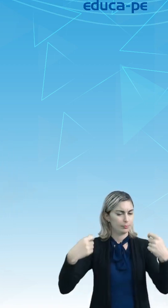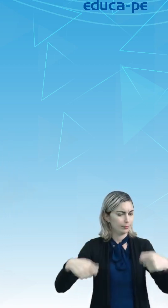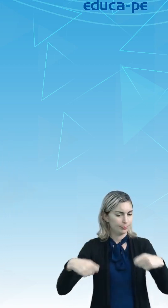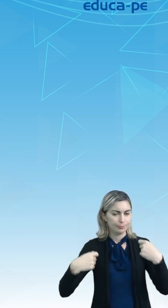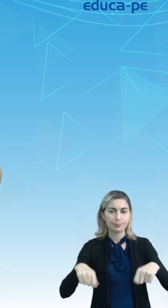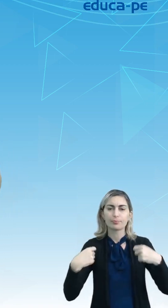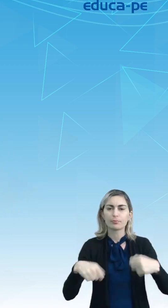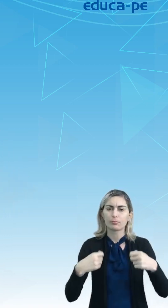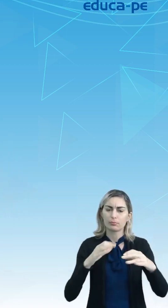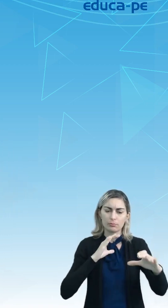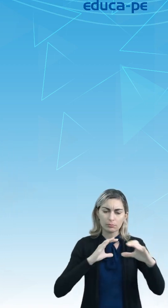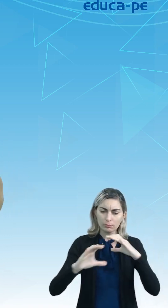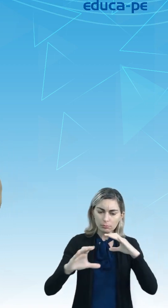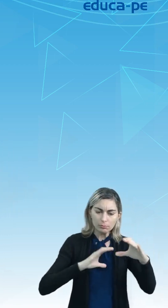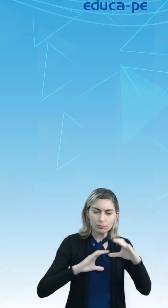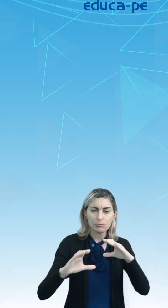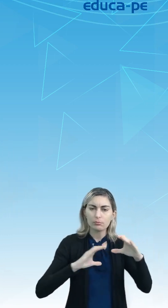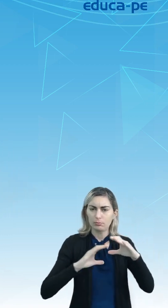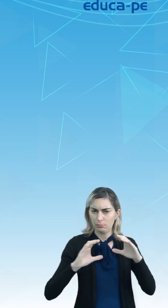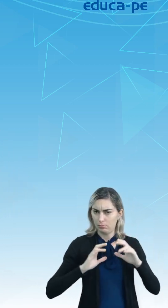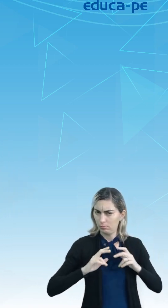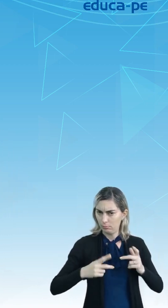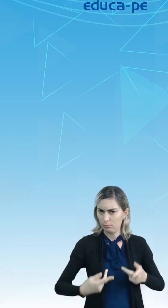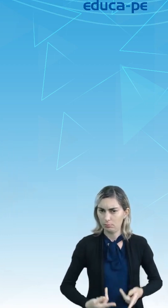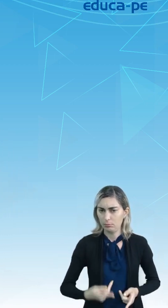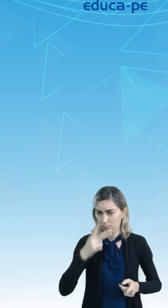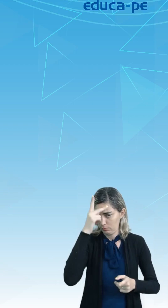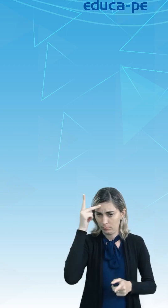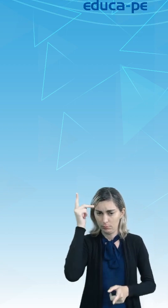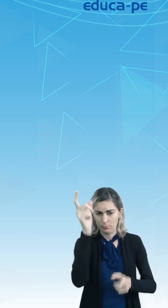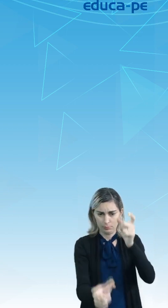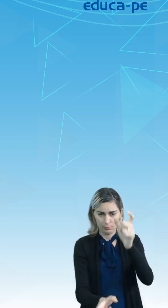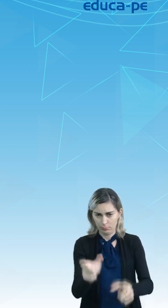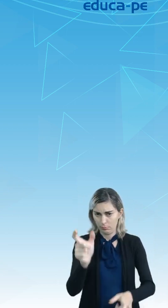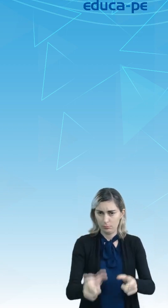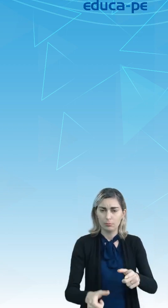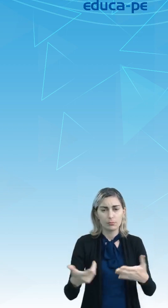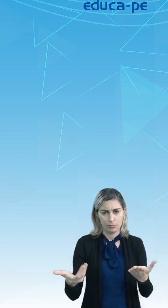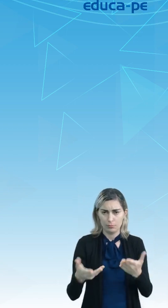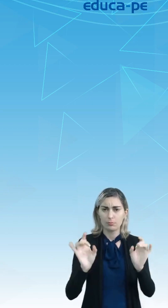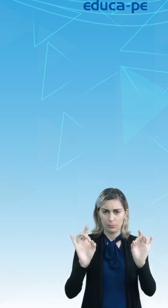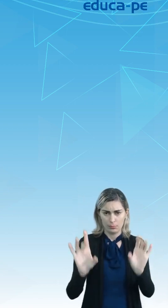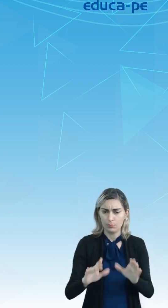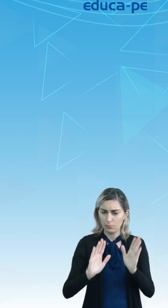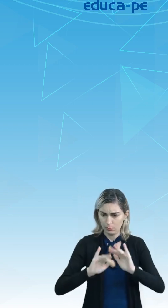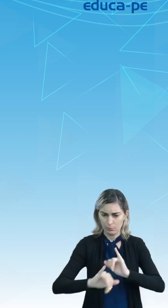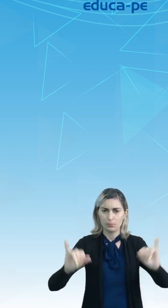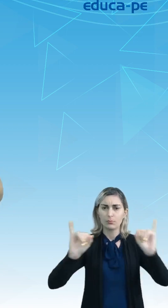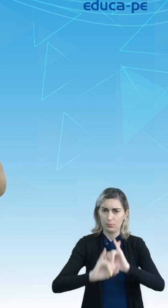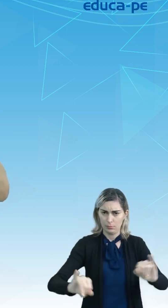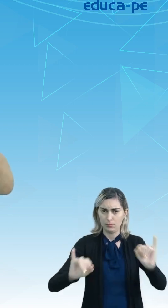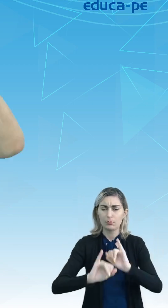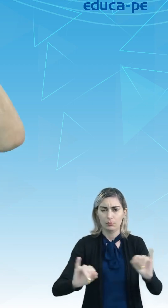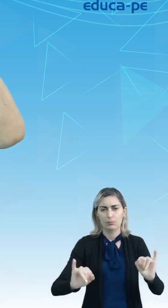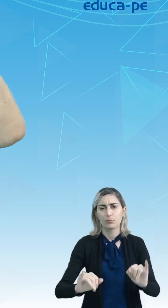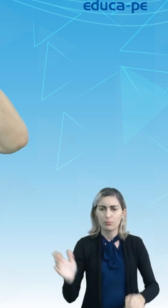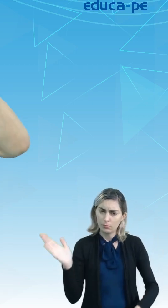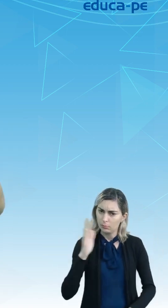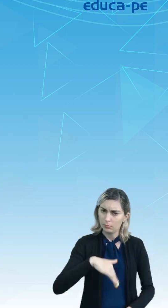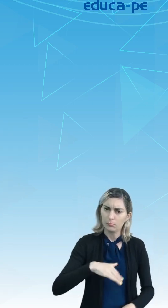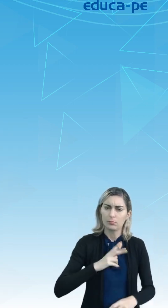necessidade comunicativa do ser humano e, em especial, hoje, as campanhas publicitárias. E